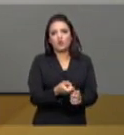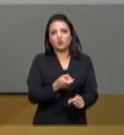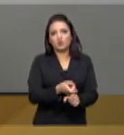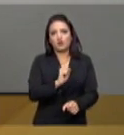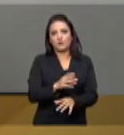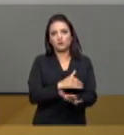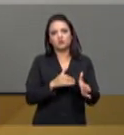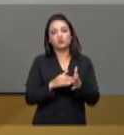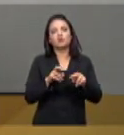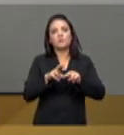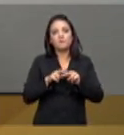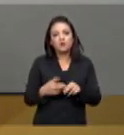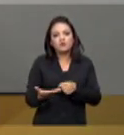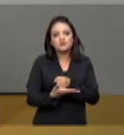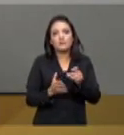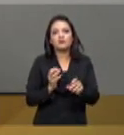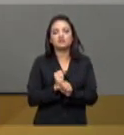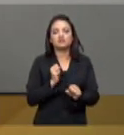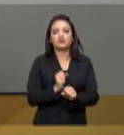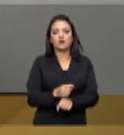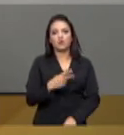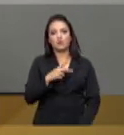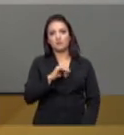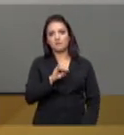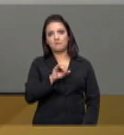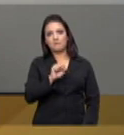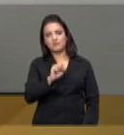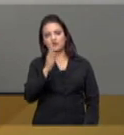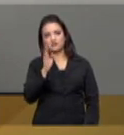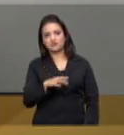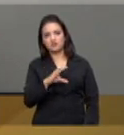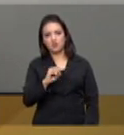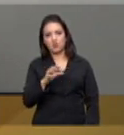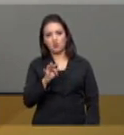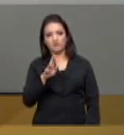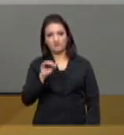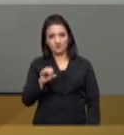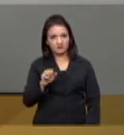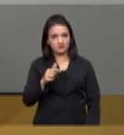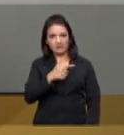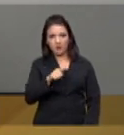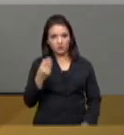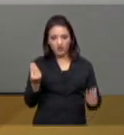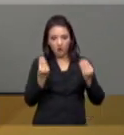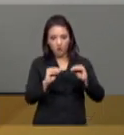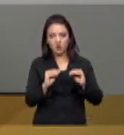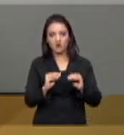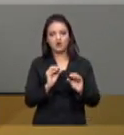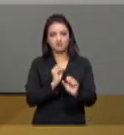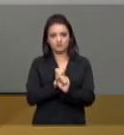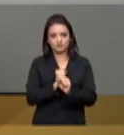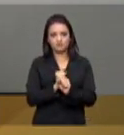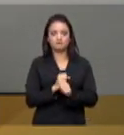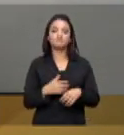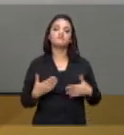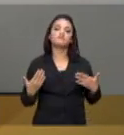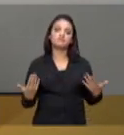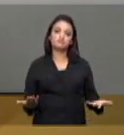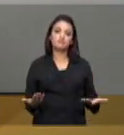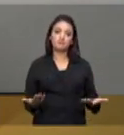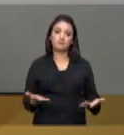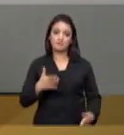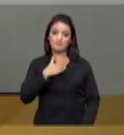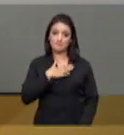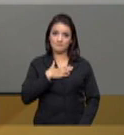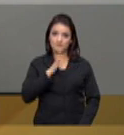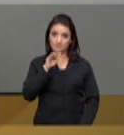base de cálculo do PIS-COFINS é inconstitucional. PIS e da CONFINS. Dessa forma, fixei em meu voto